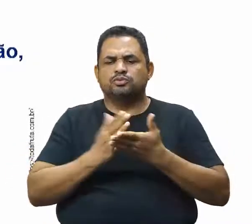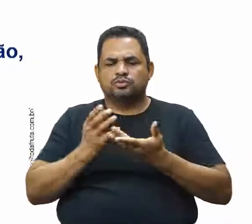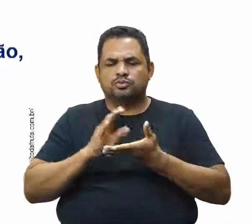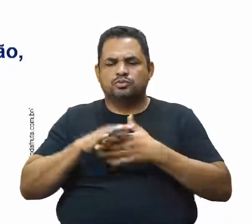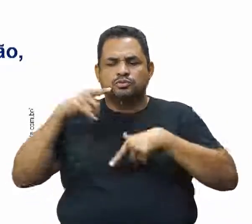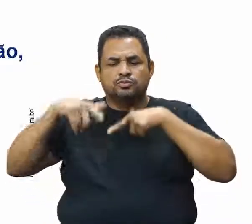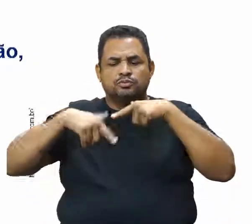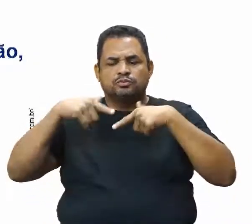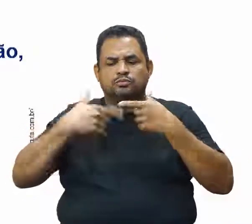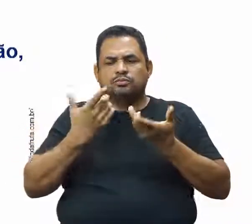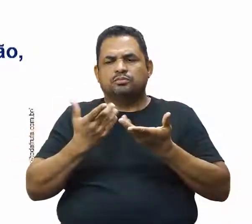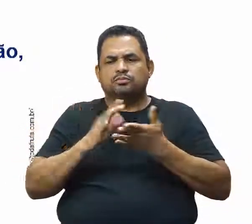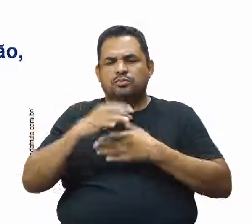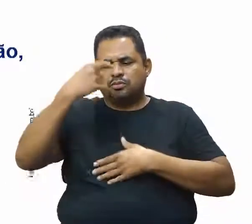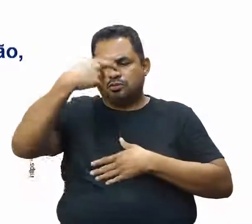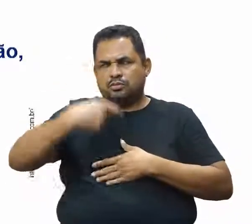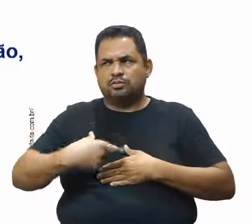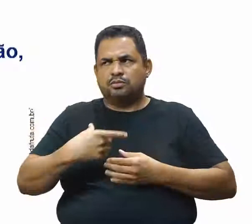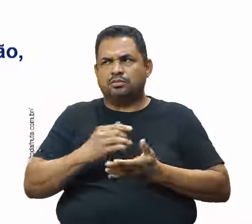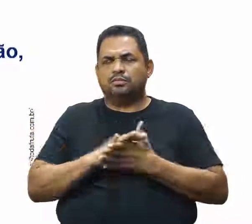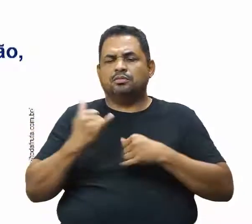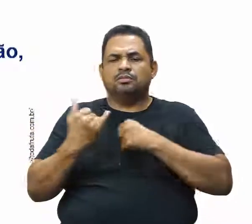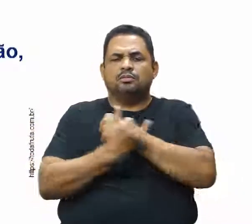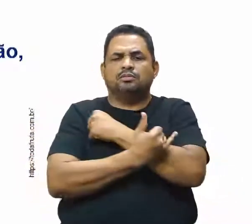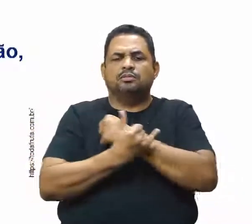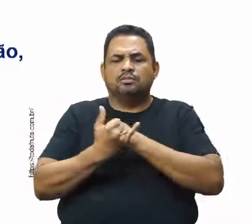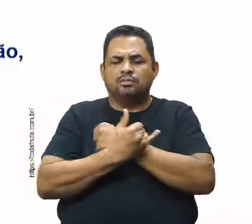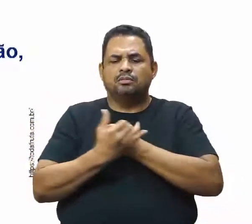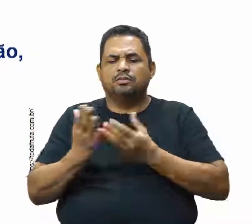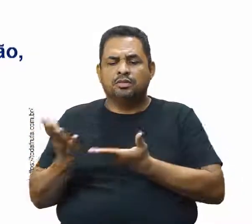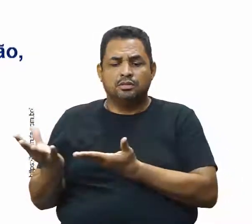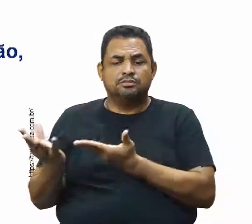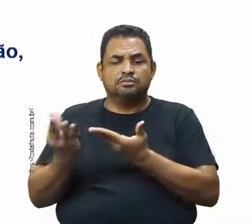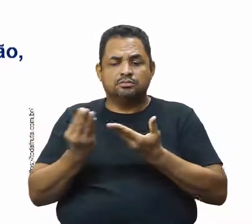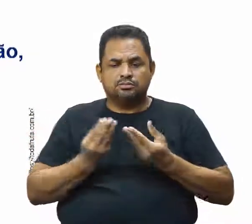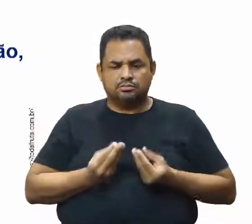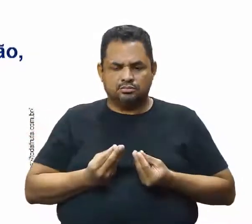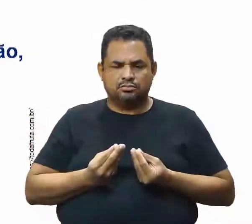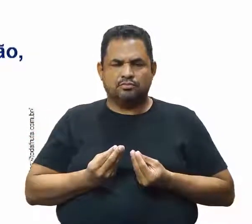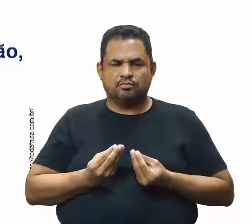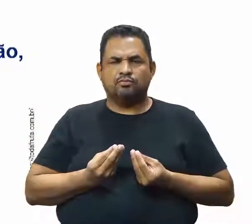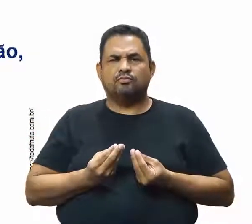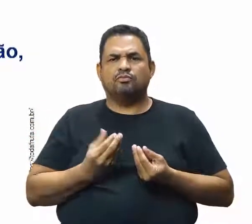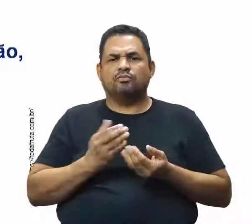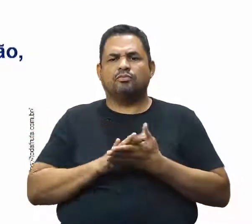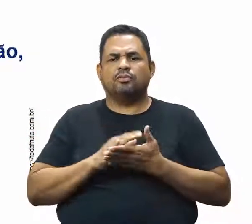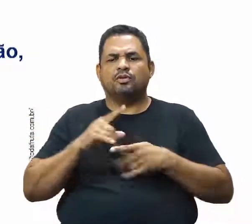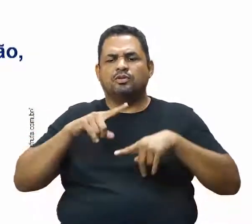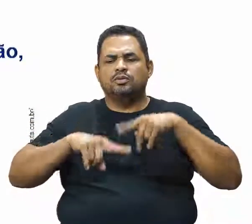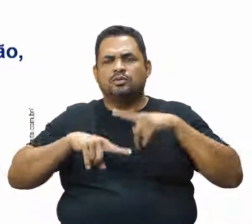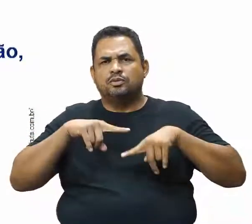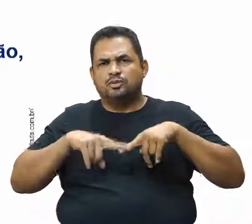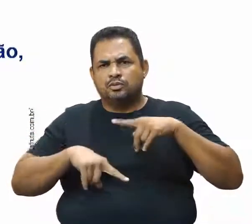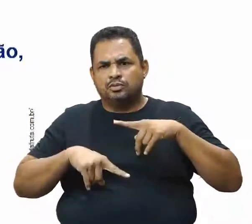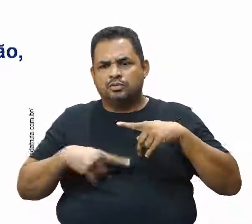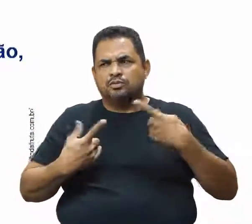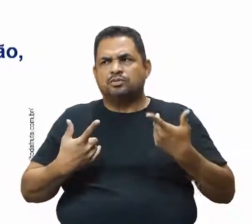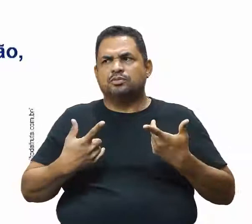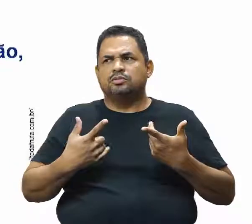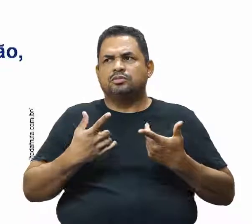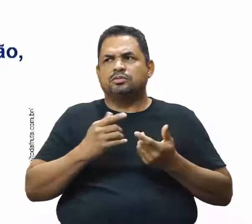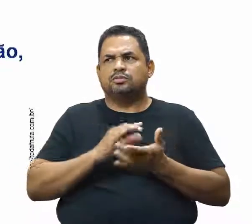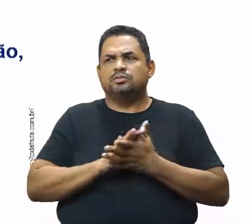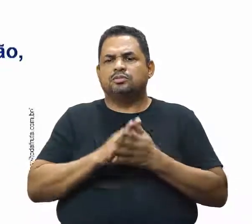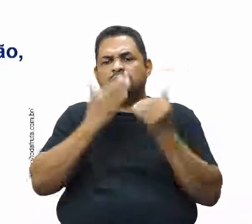essa, professor? É uma infraestrutura que possa receber os produtos. Os produtores